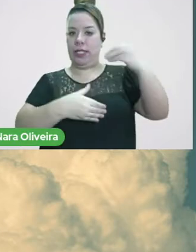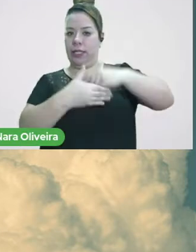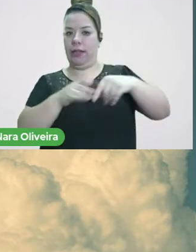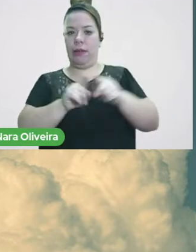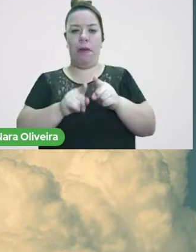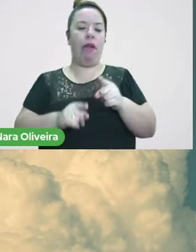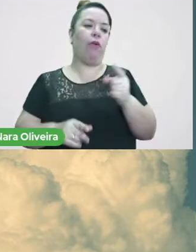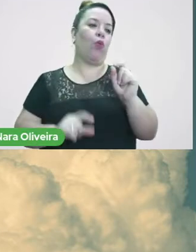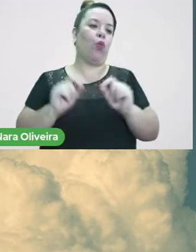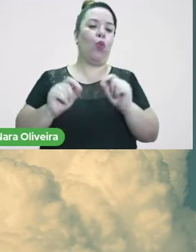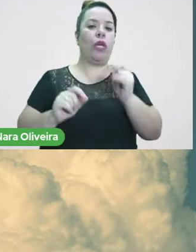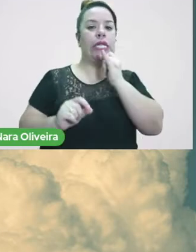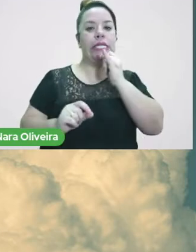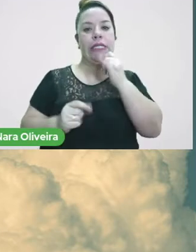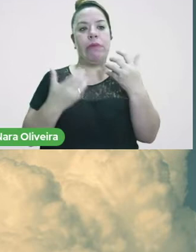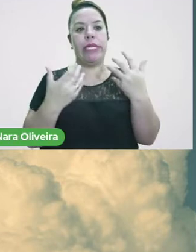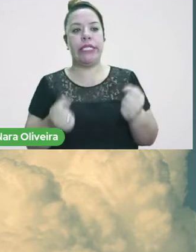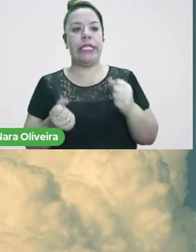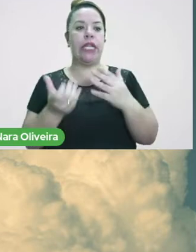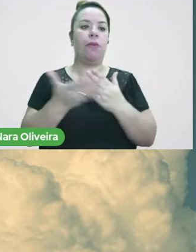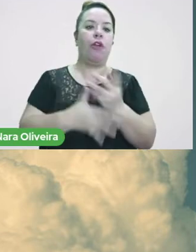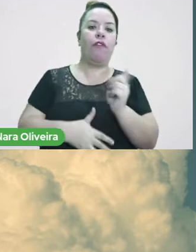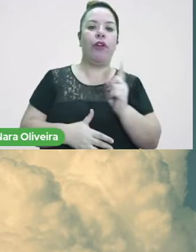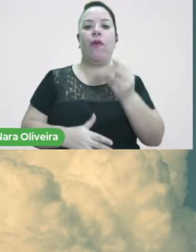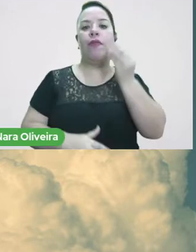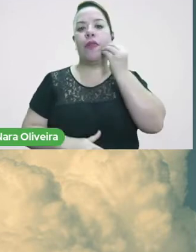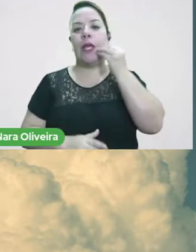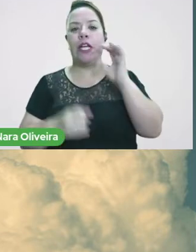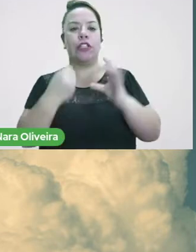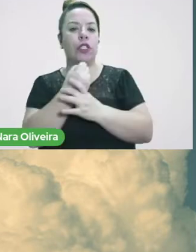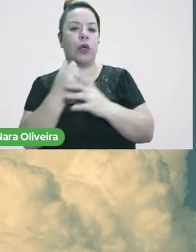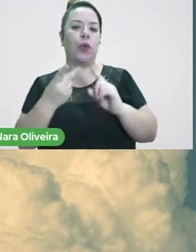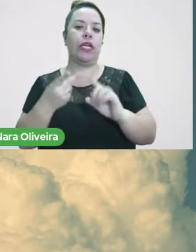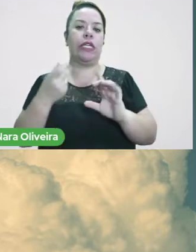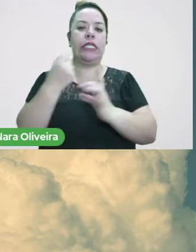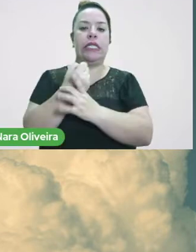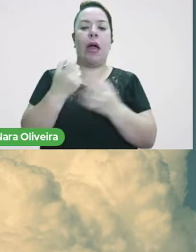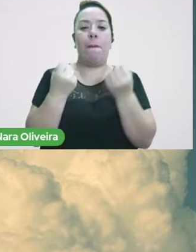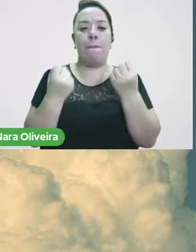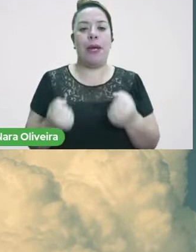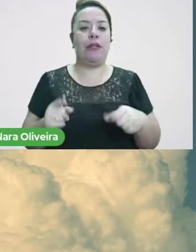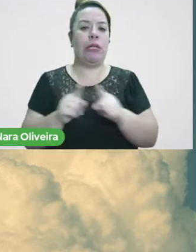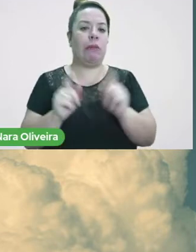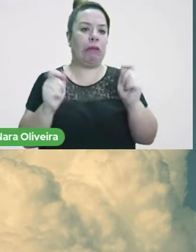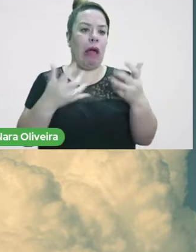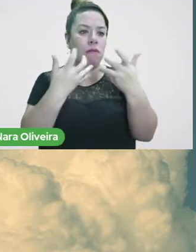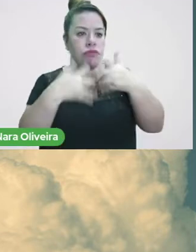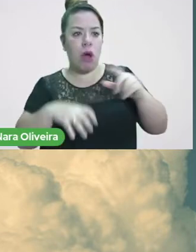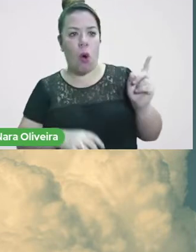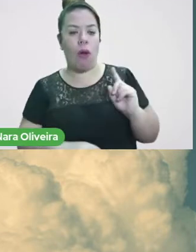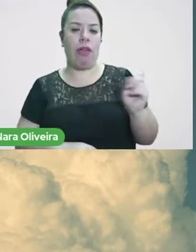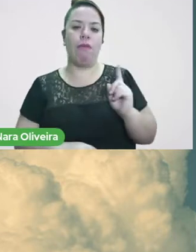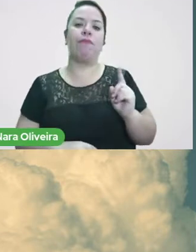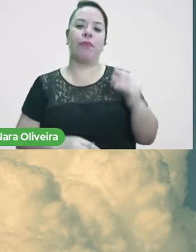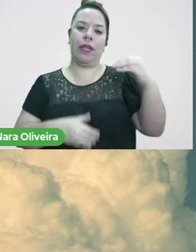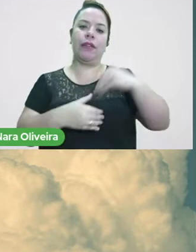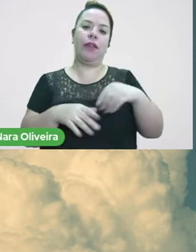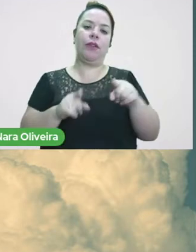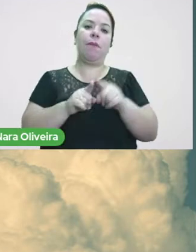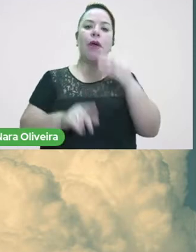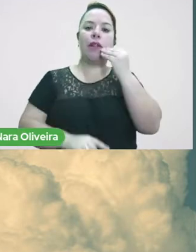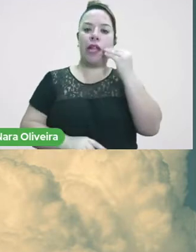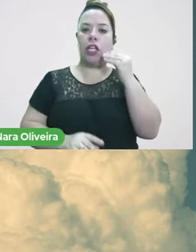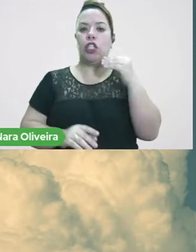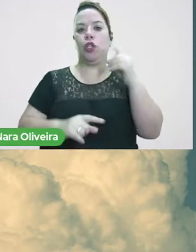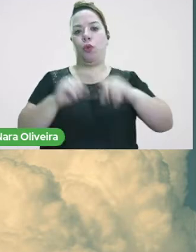processo de testes de segurança, de testes de carga, certo? Então, isso também estaria no Path to Production. Esse é um exemplo